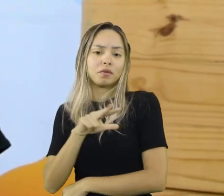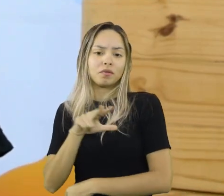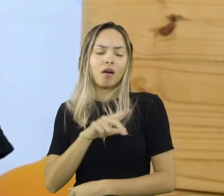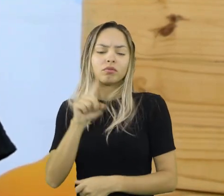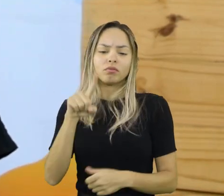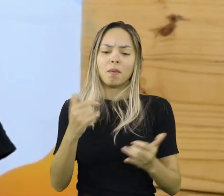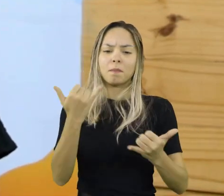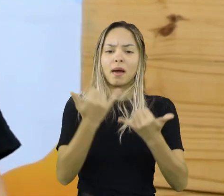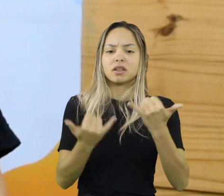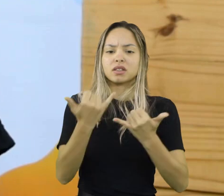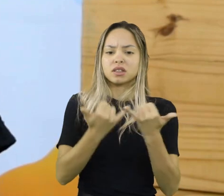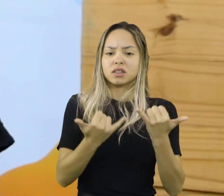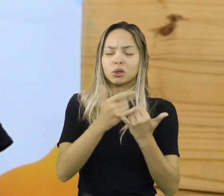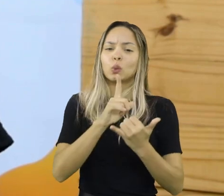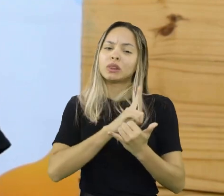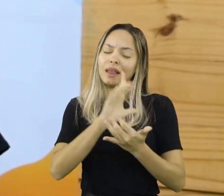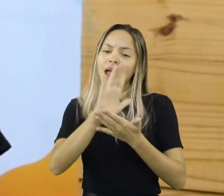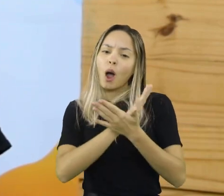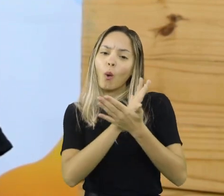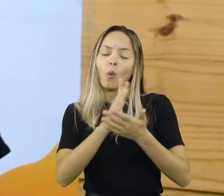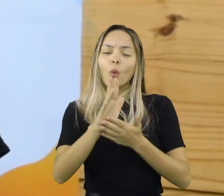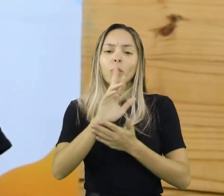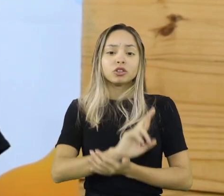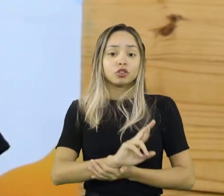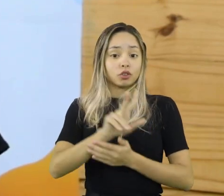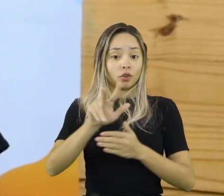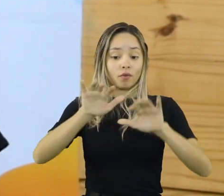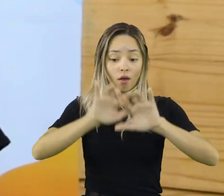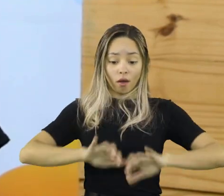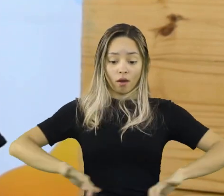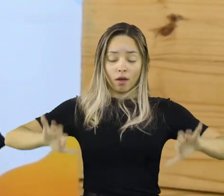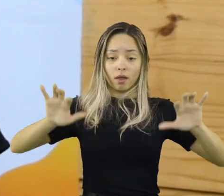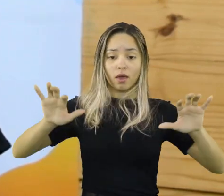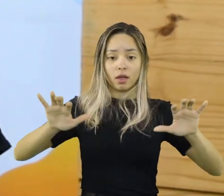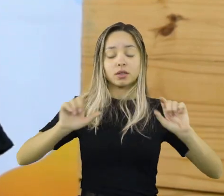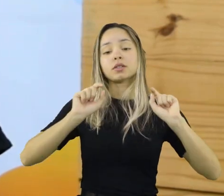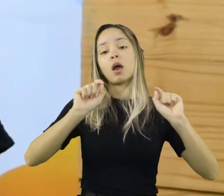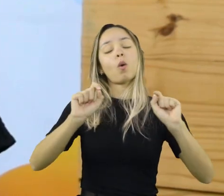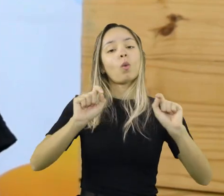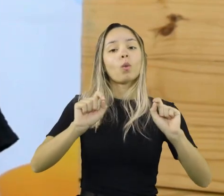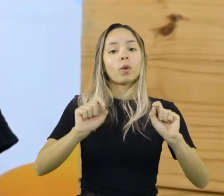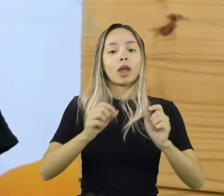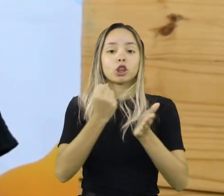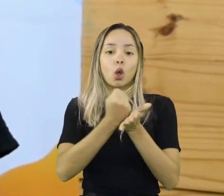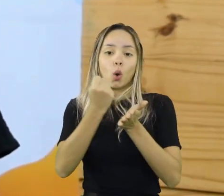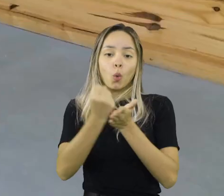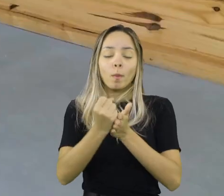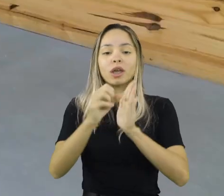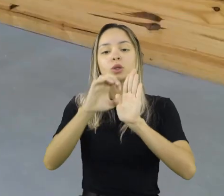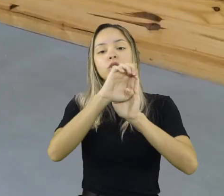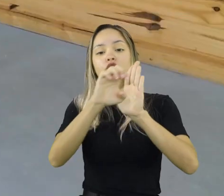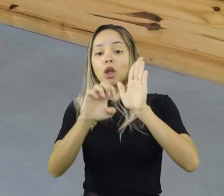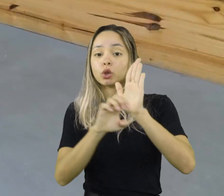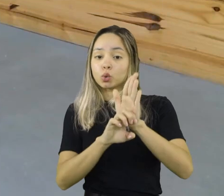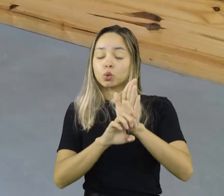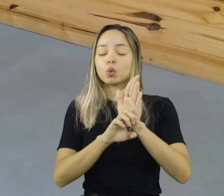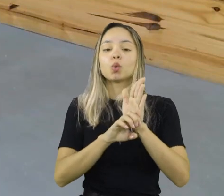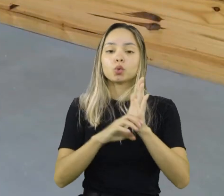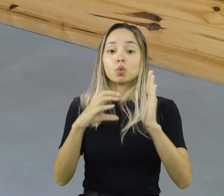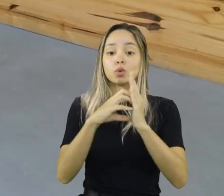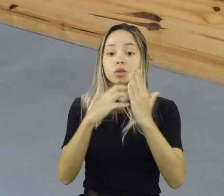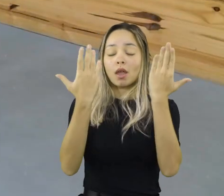diferenças exatamente é esse documento norteador chamado de Estatuto do Servidor. Pessoal, convido